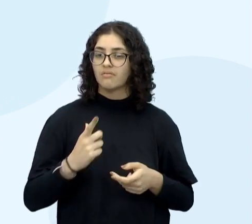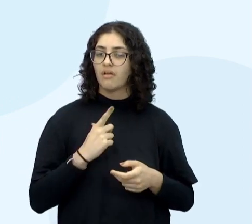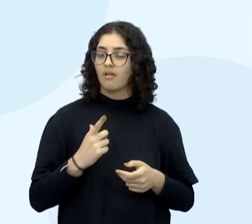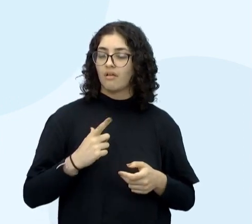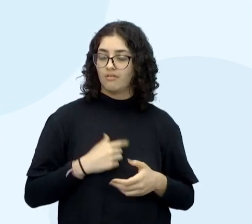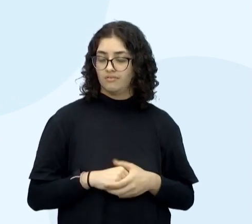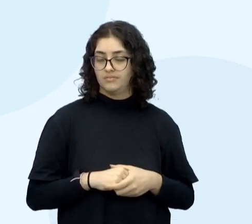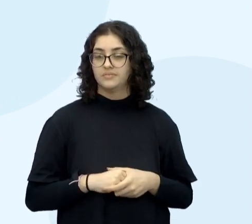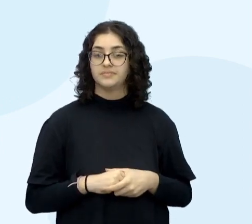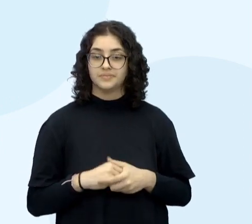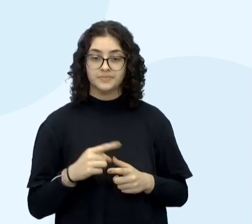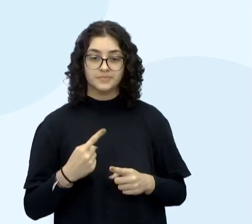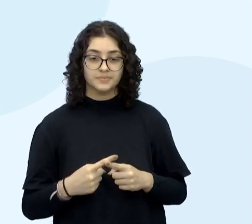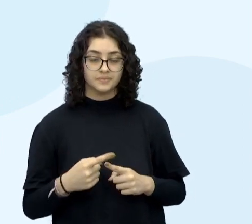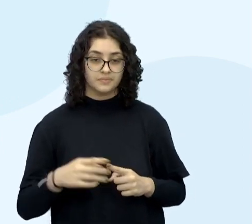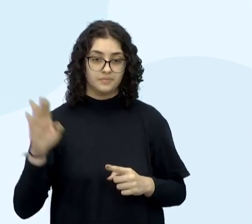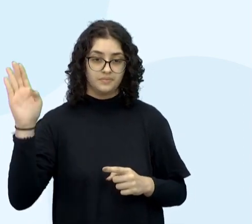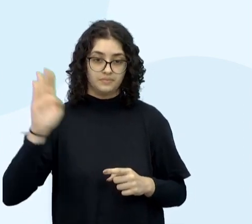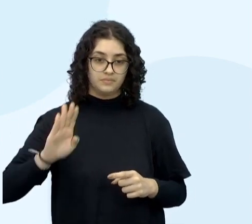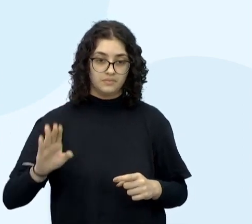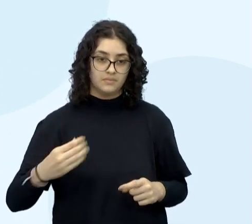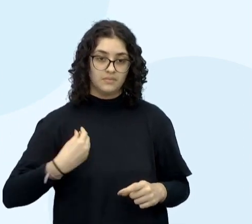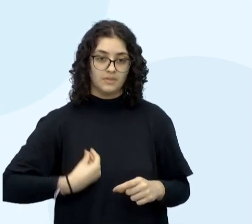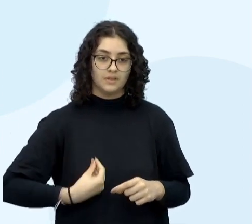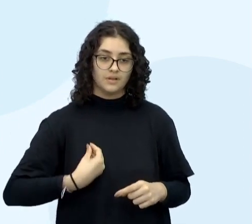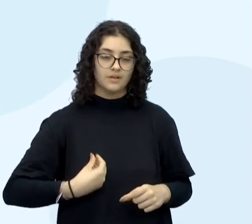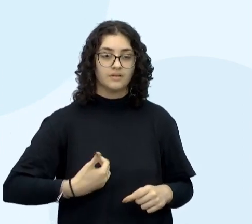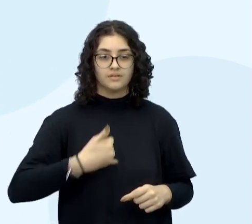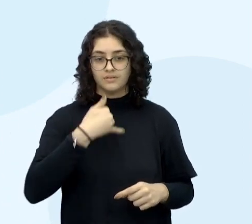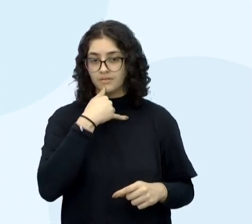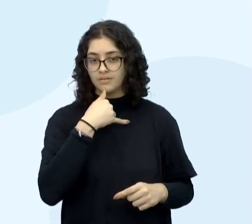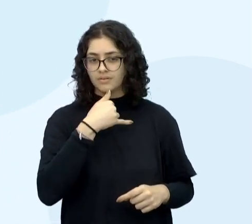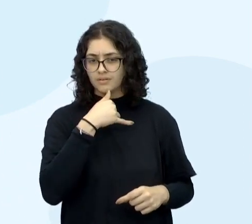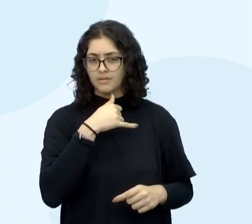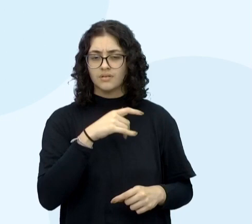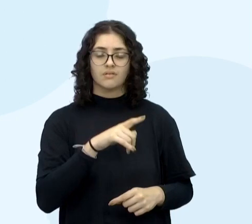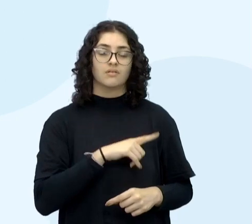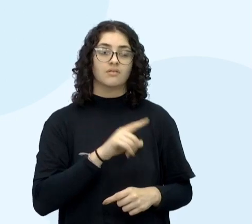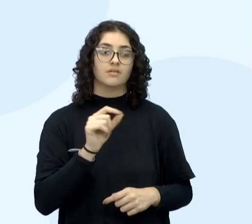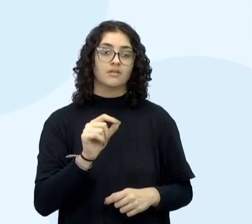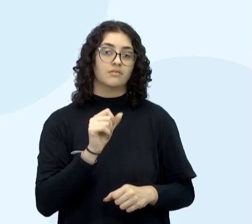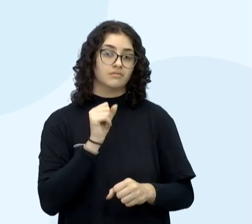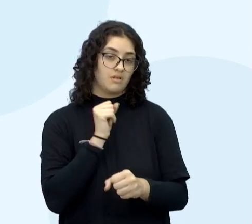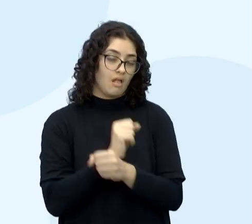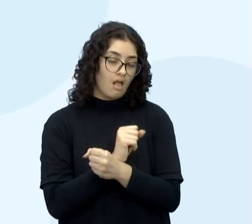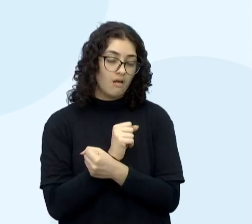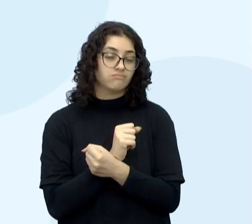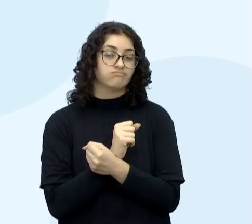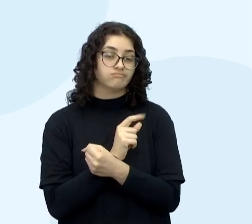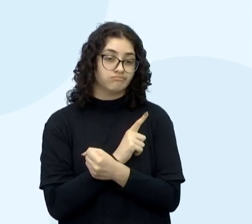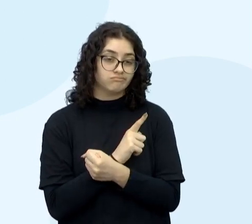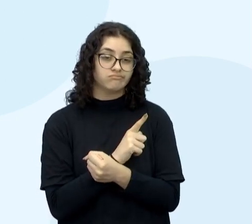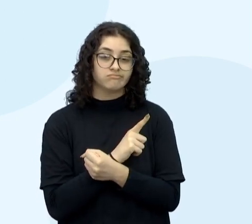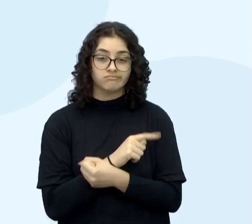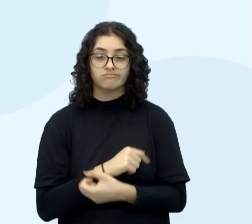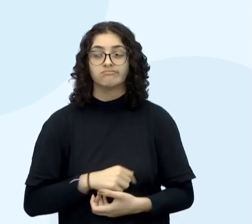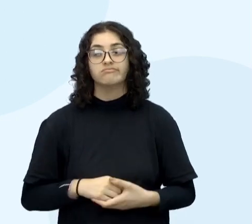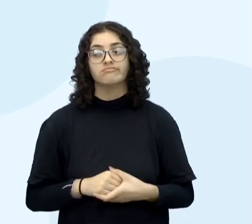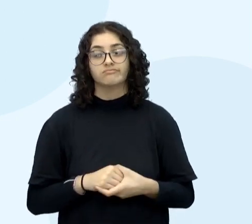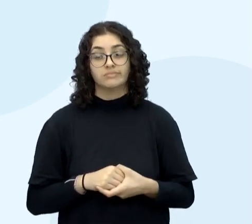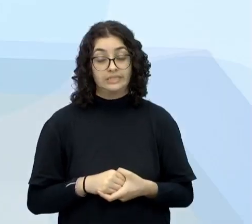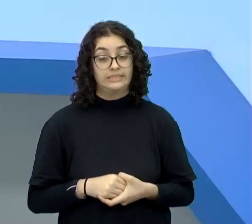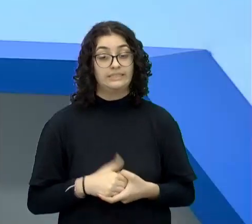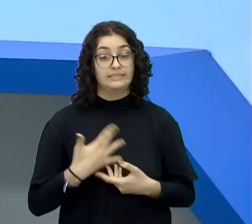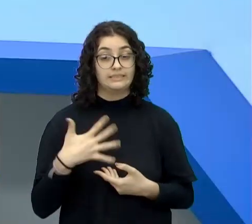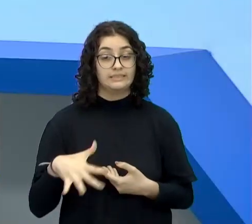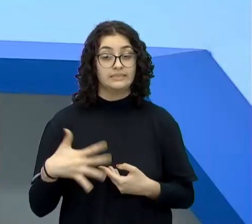Porque no Brasil, que nós vivemos atualmente, infelizmente, nós temos até escravidão. Nós temos pessoas que são escravizadas.